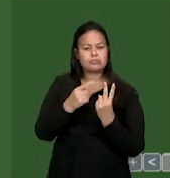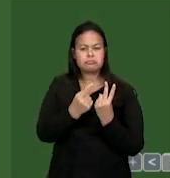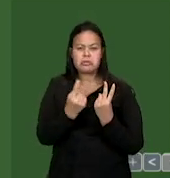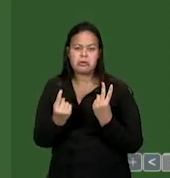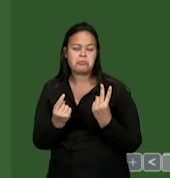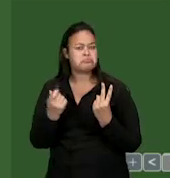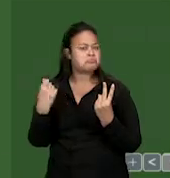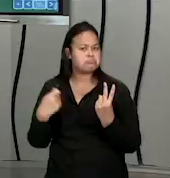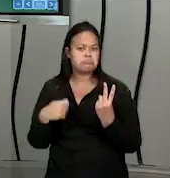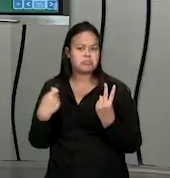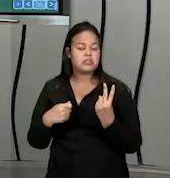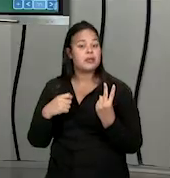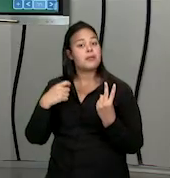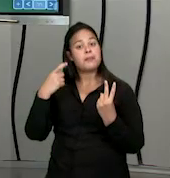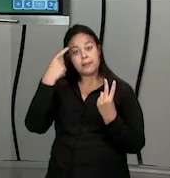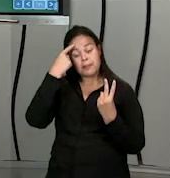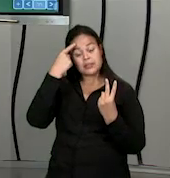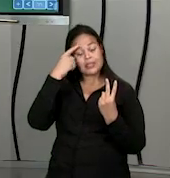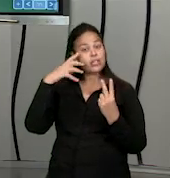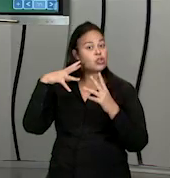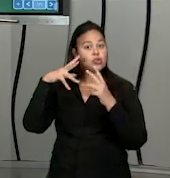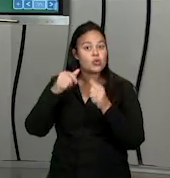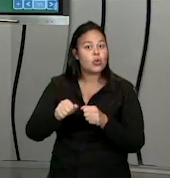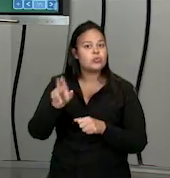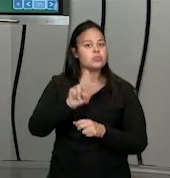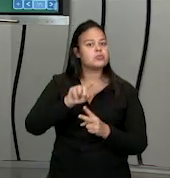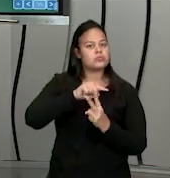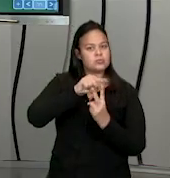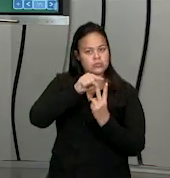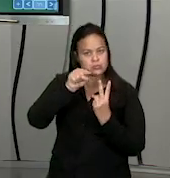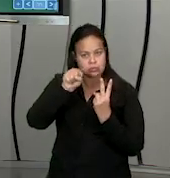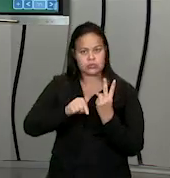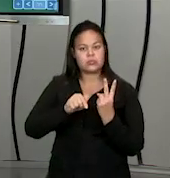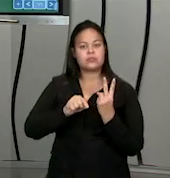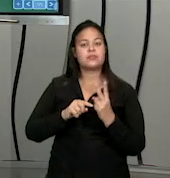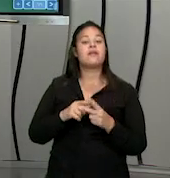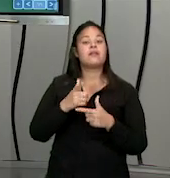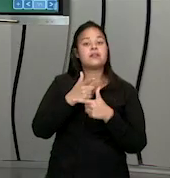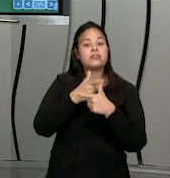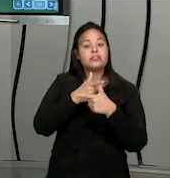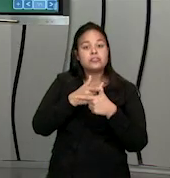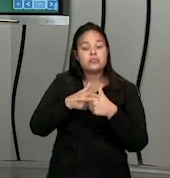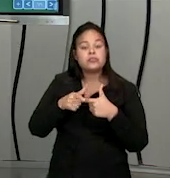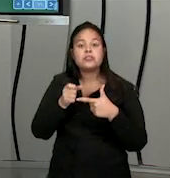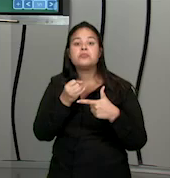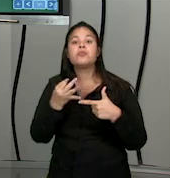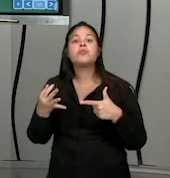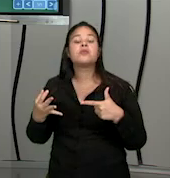se eu estivesse colocando raiz em todos. E vou dividir por 2.